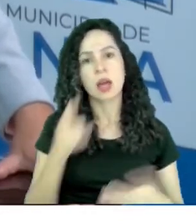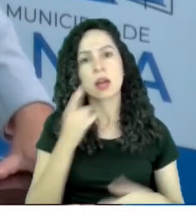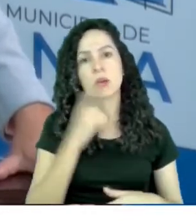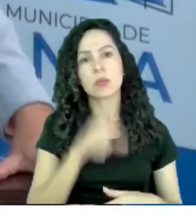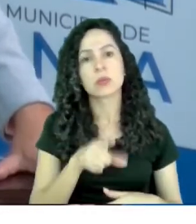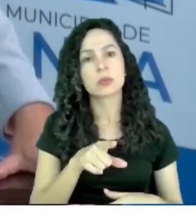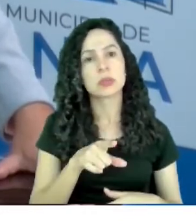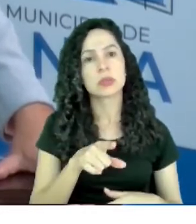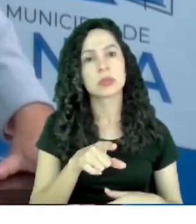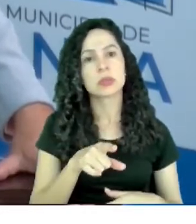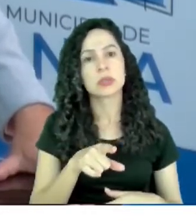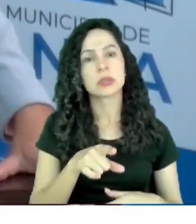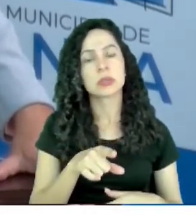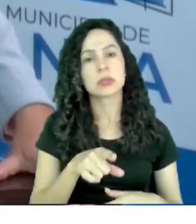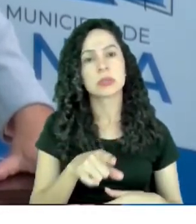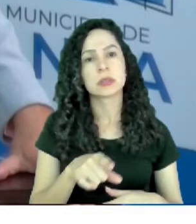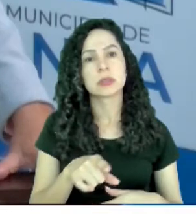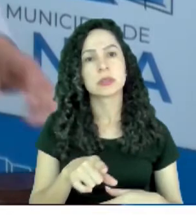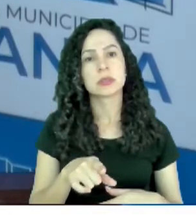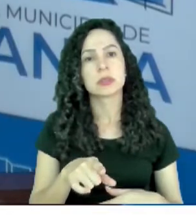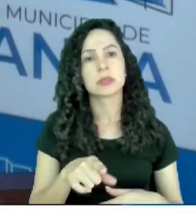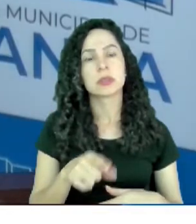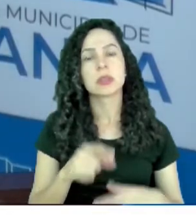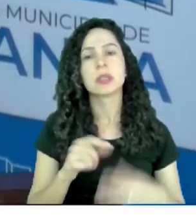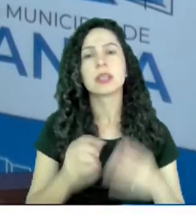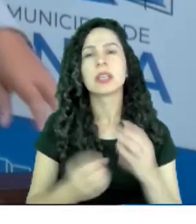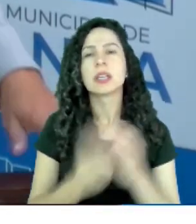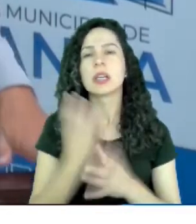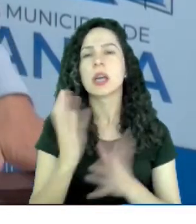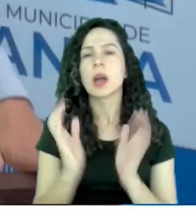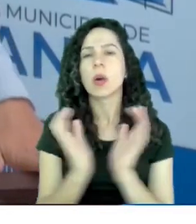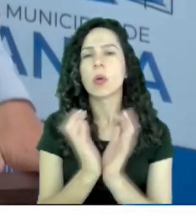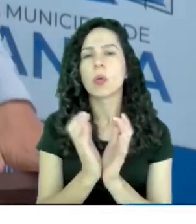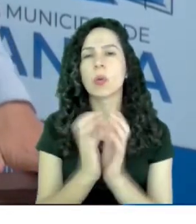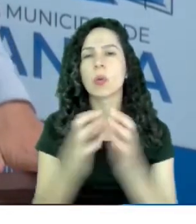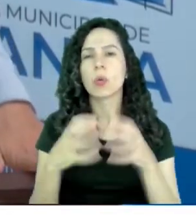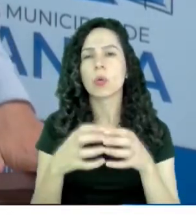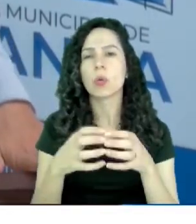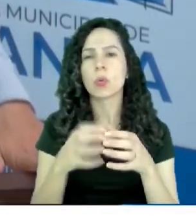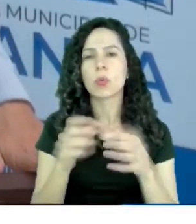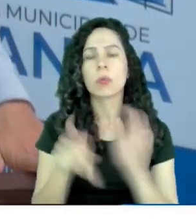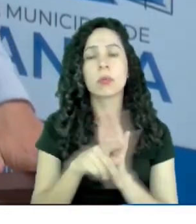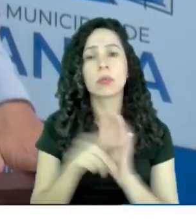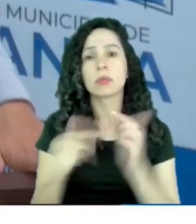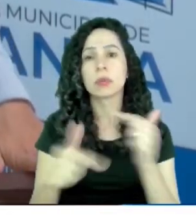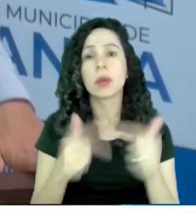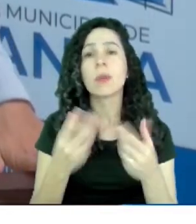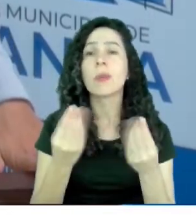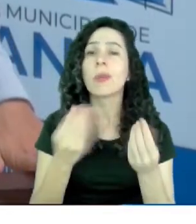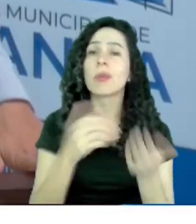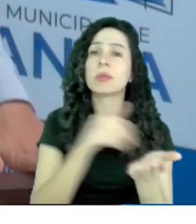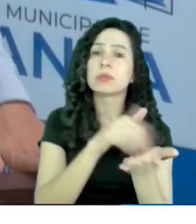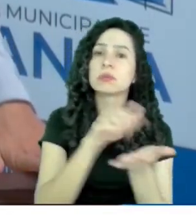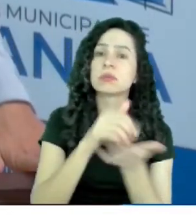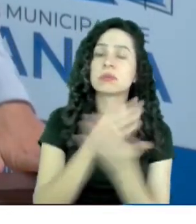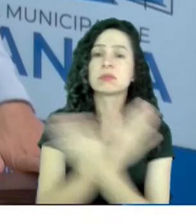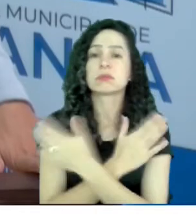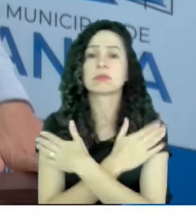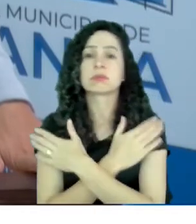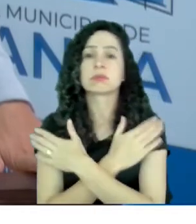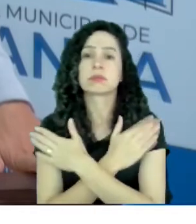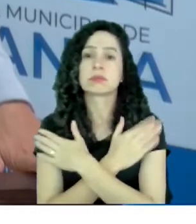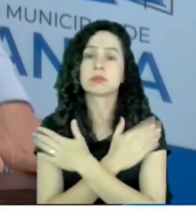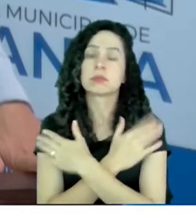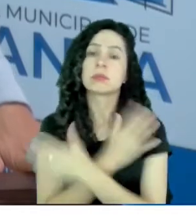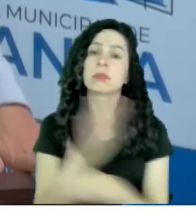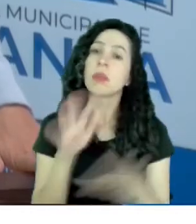fazermos uma frente de trabalho, porque nós temos muita gente desempregada, então talvez a